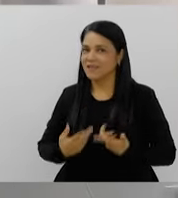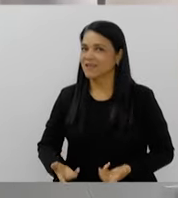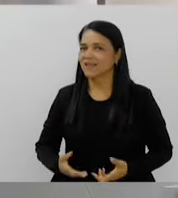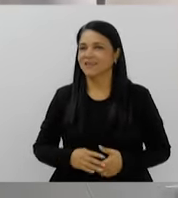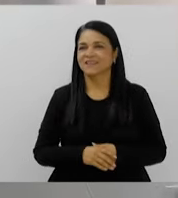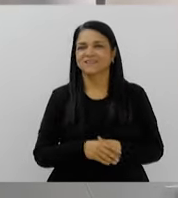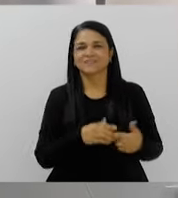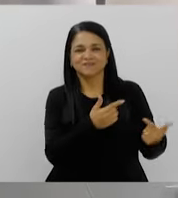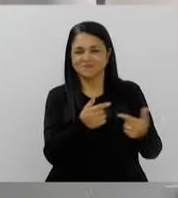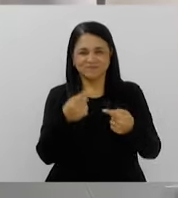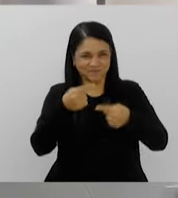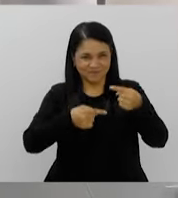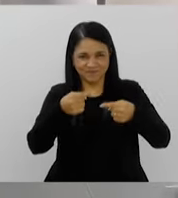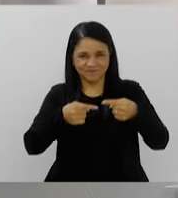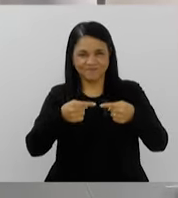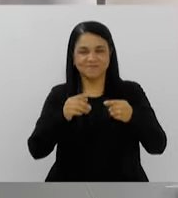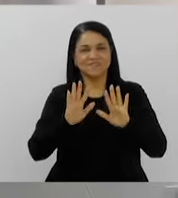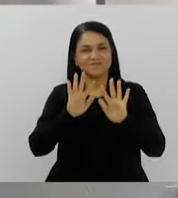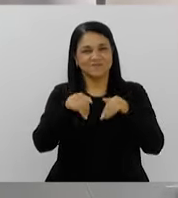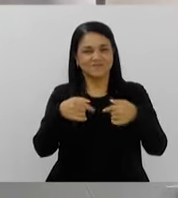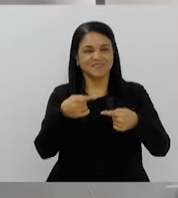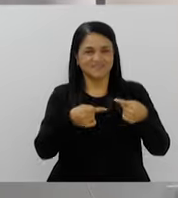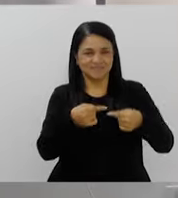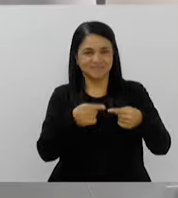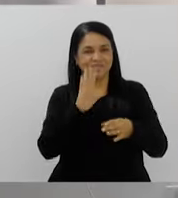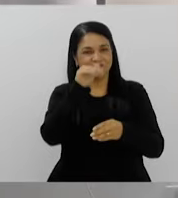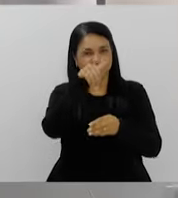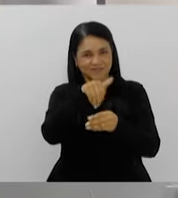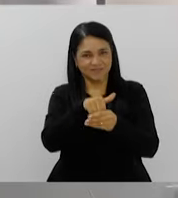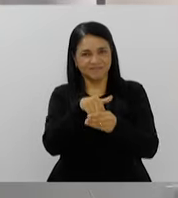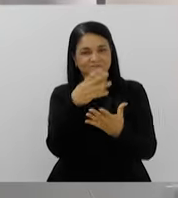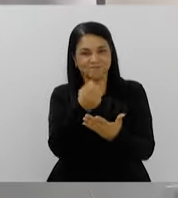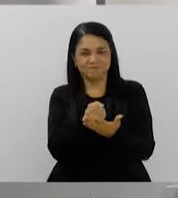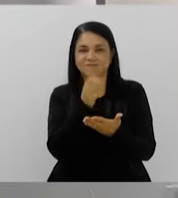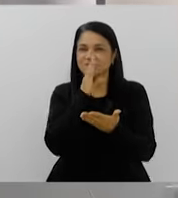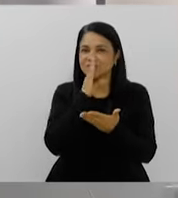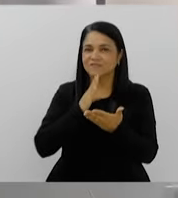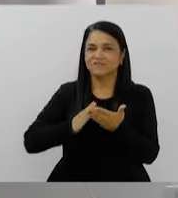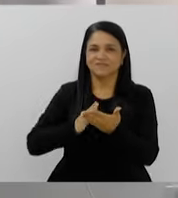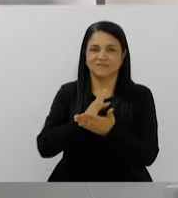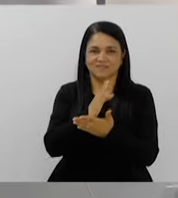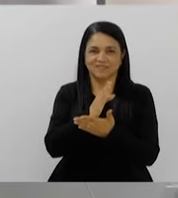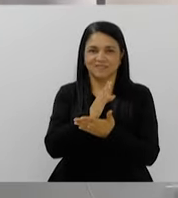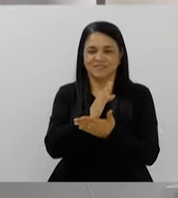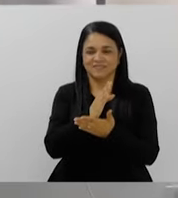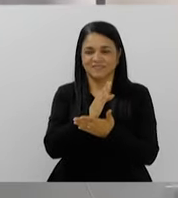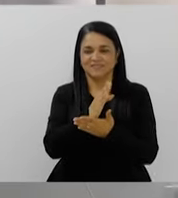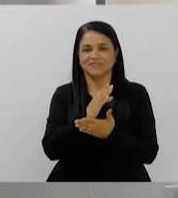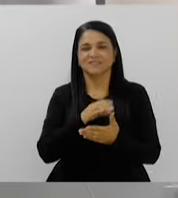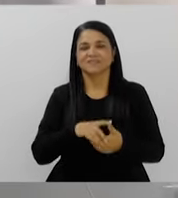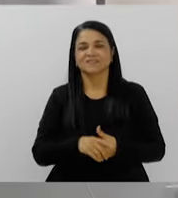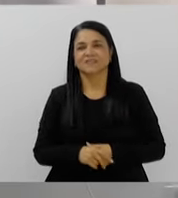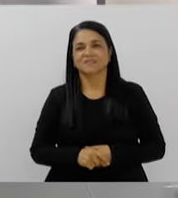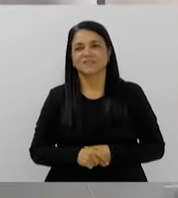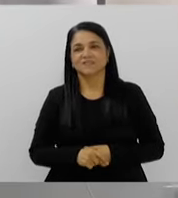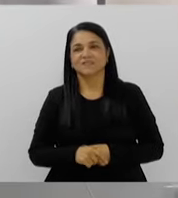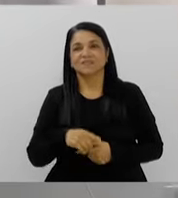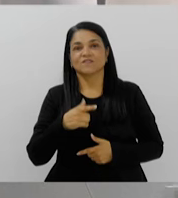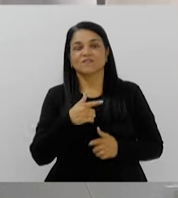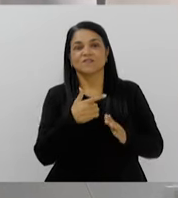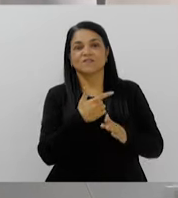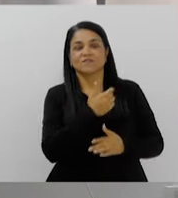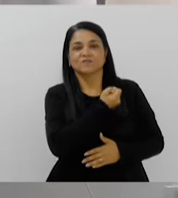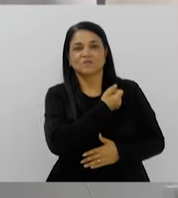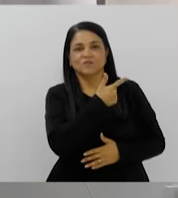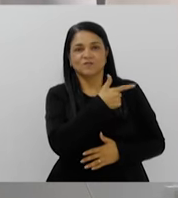Não havendo o que queira discutir, encerrada a discussão, em votação, senhores que aprovam, permaneçam como estão, aprovado. 21 da pauta,